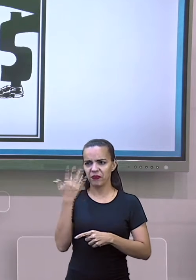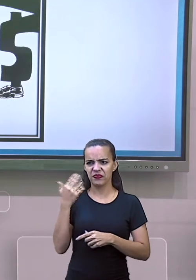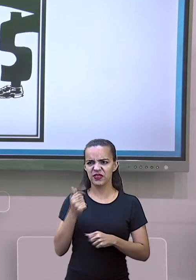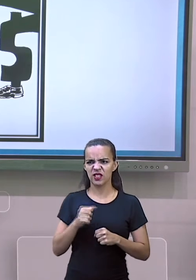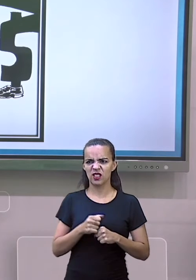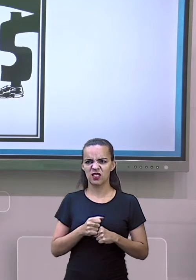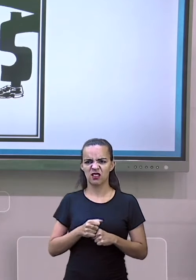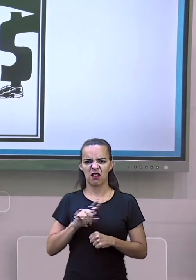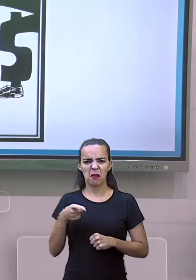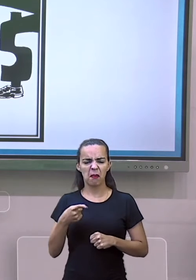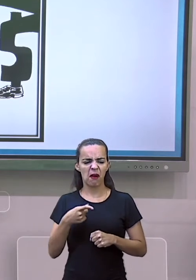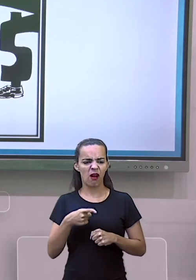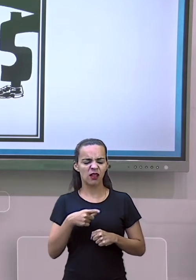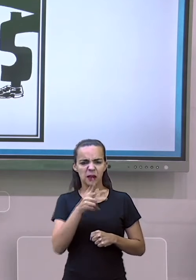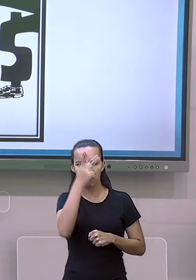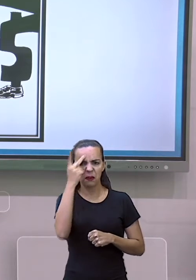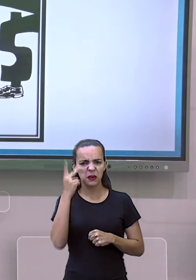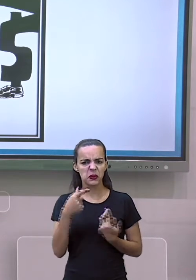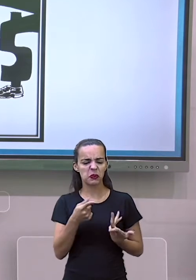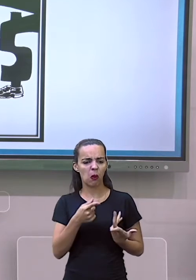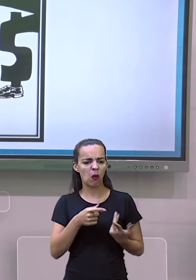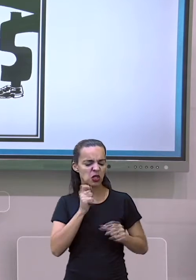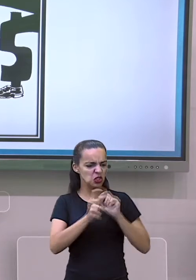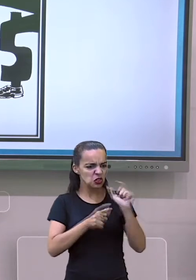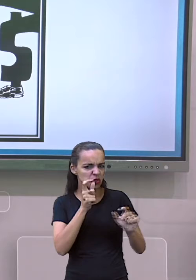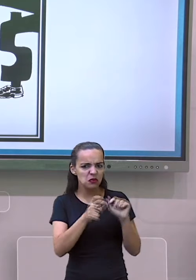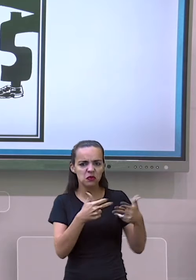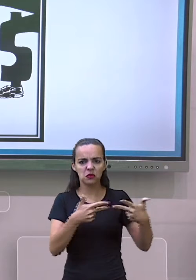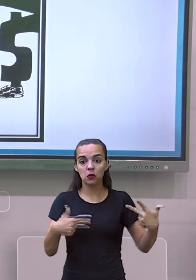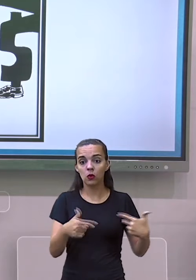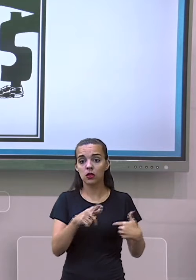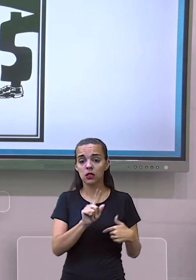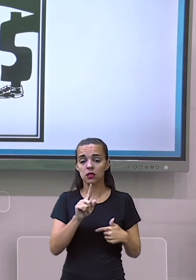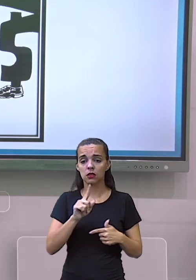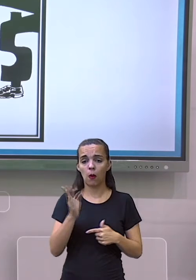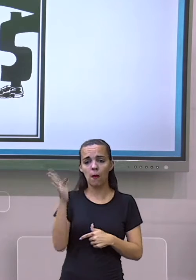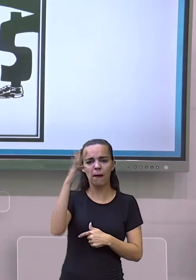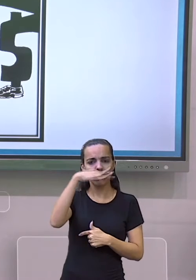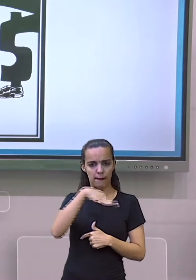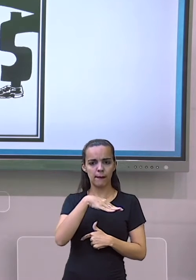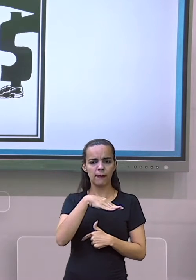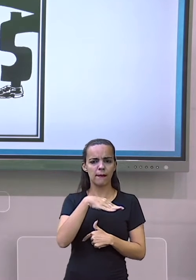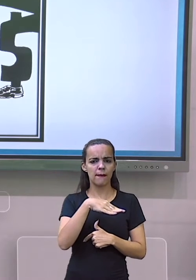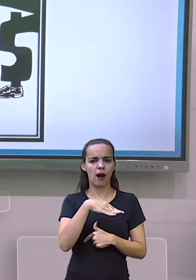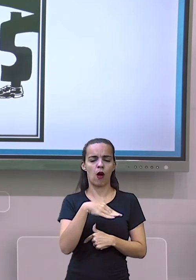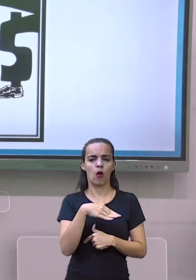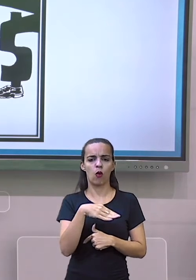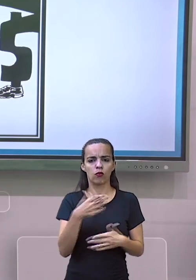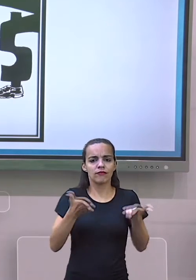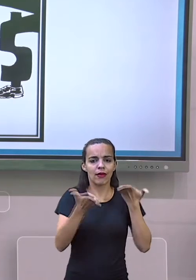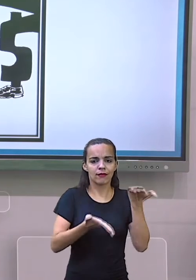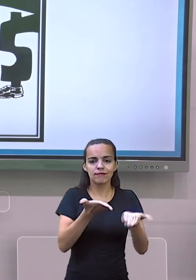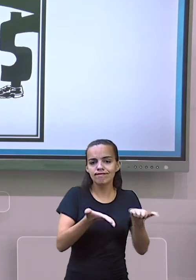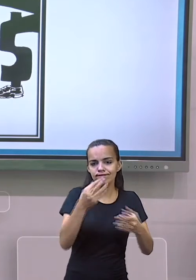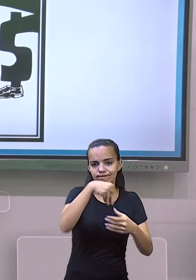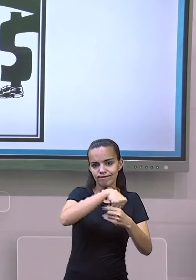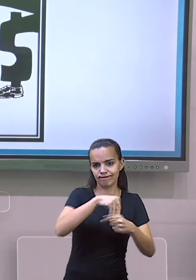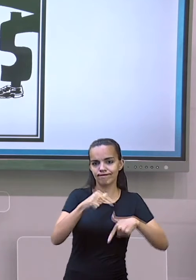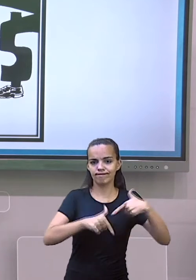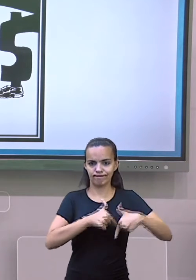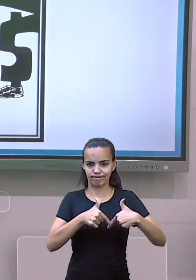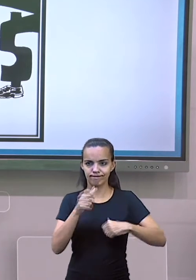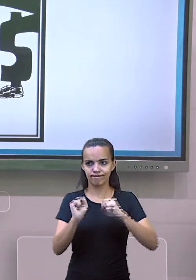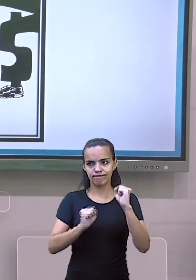ou retida, enfim, sem as suas garantias e sem a liberdade de ir e